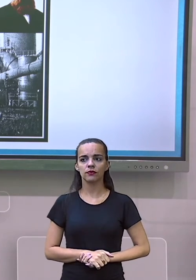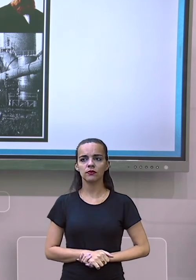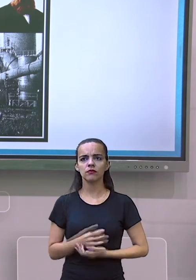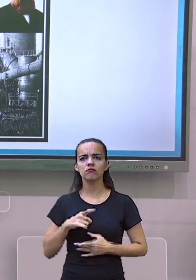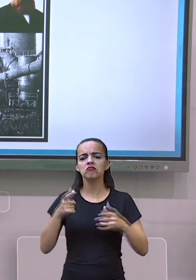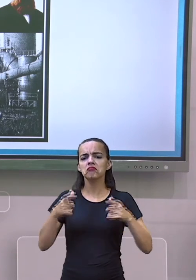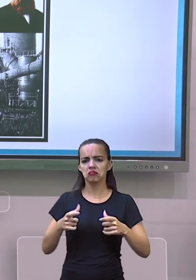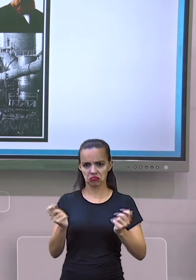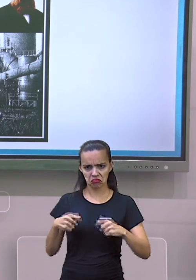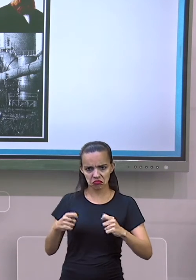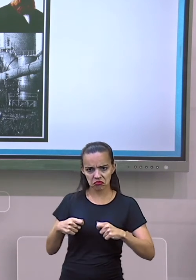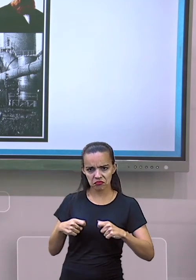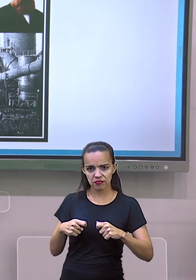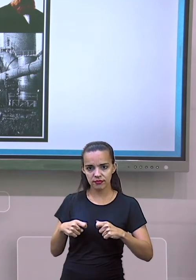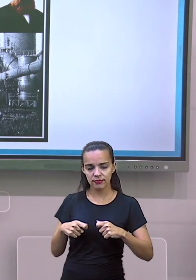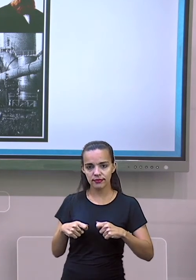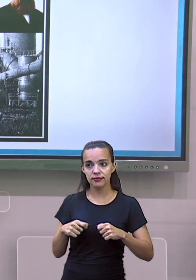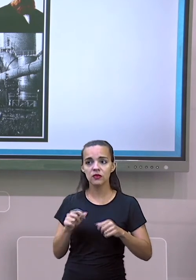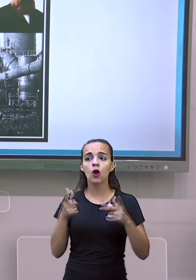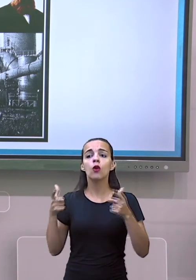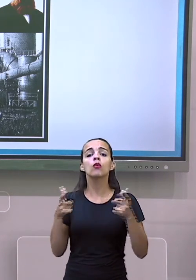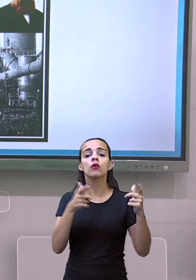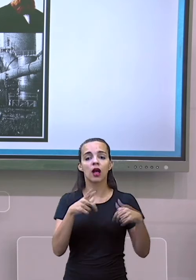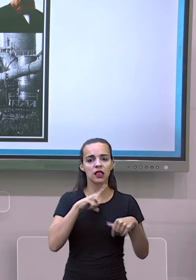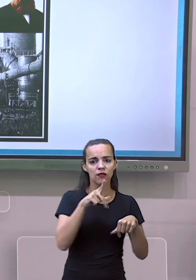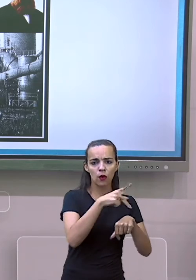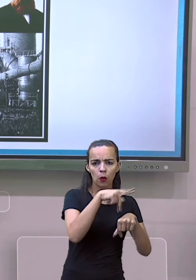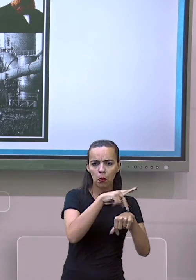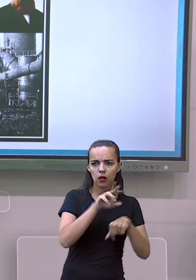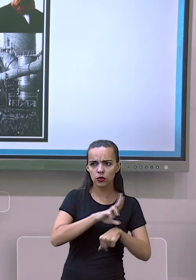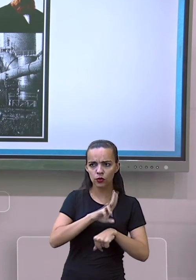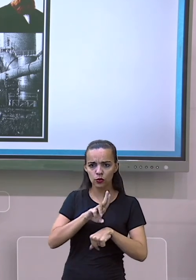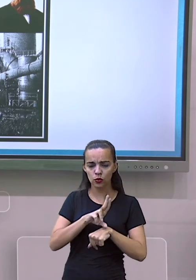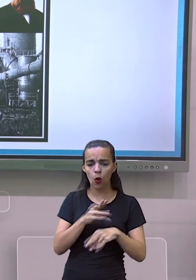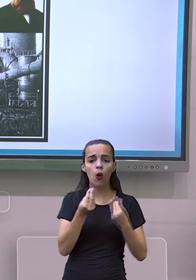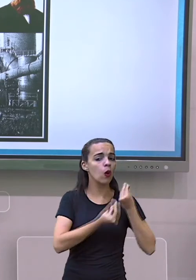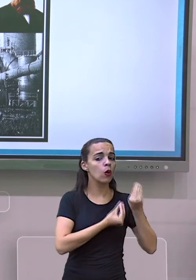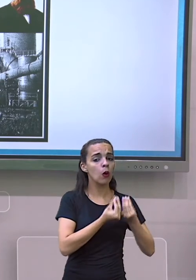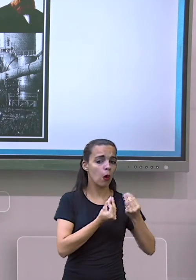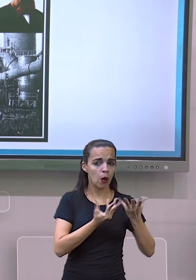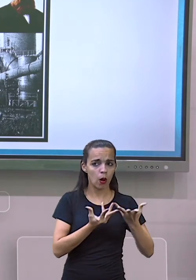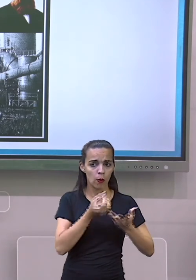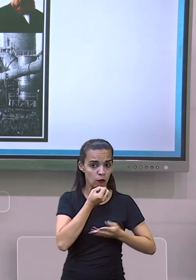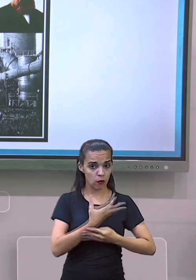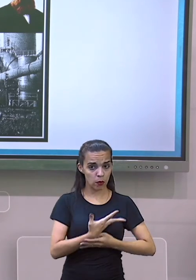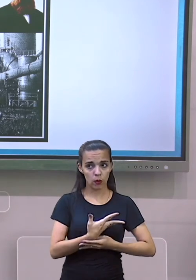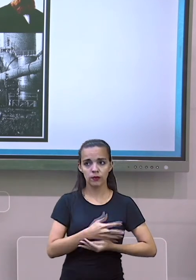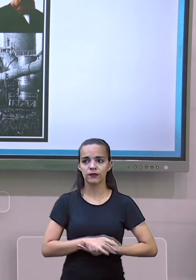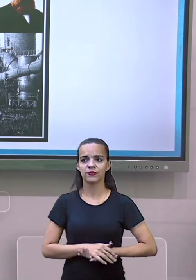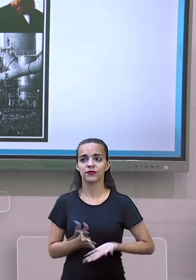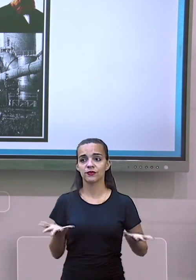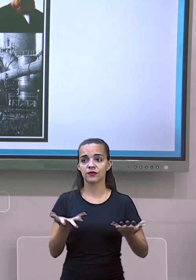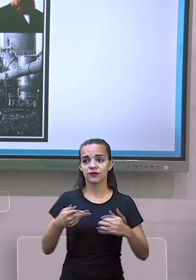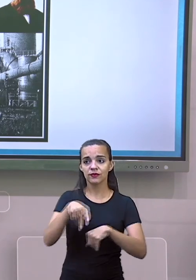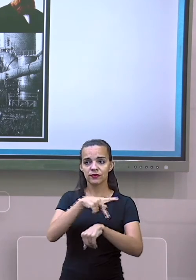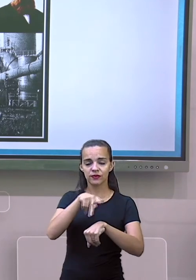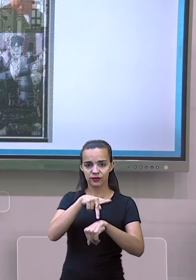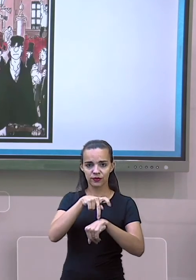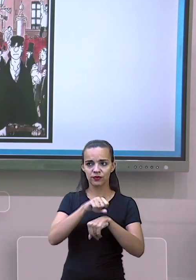Onde funcionou? E como funcionou? A Comuna de Paris foi